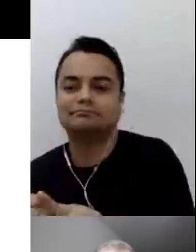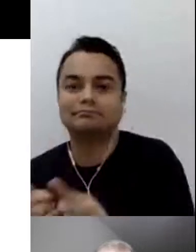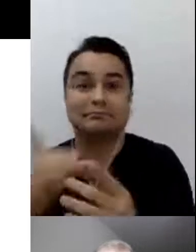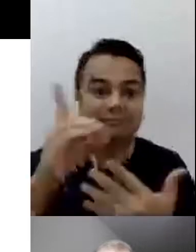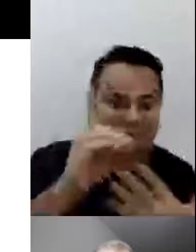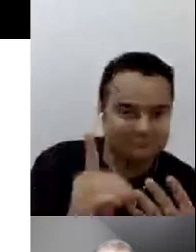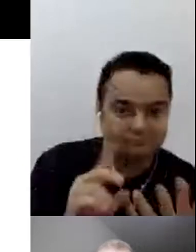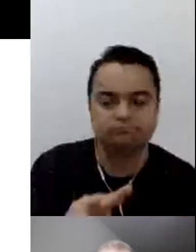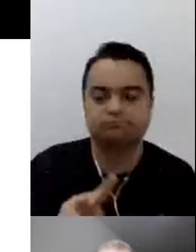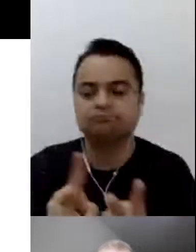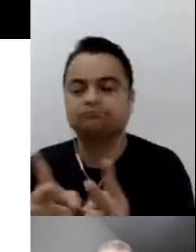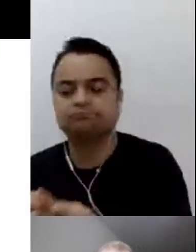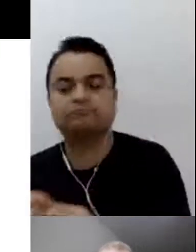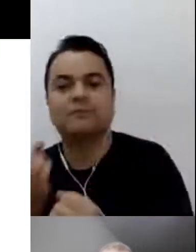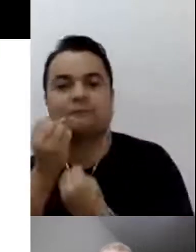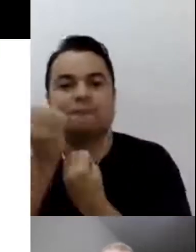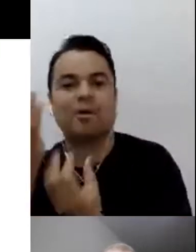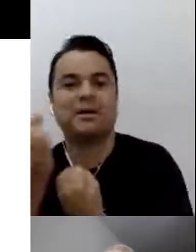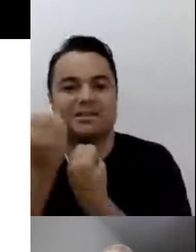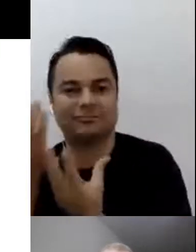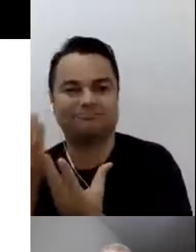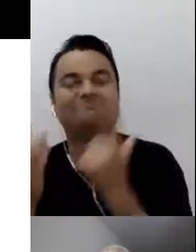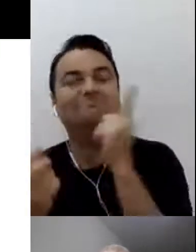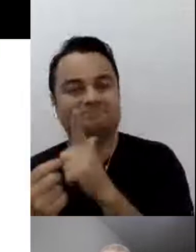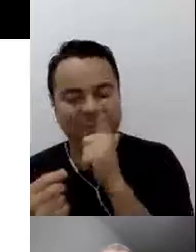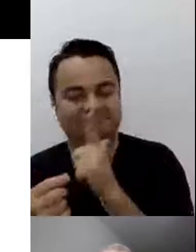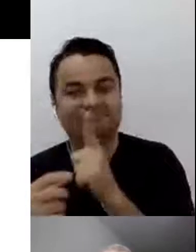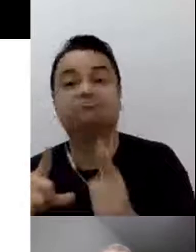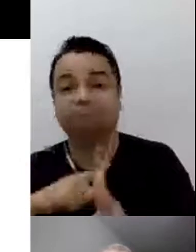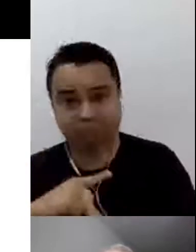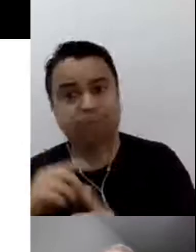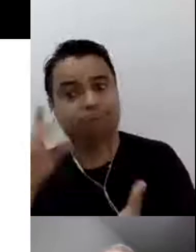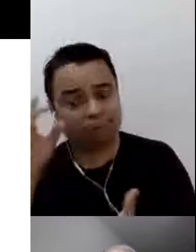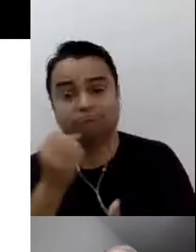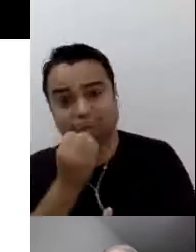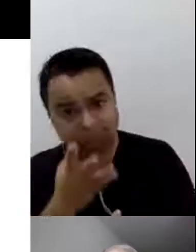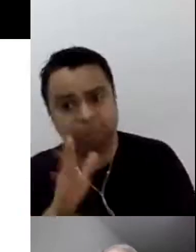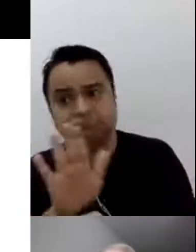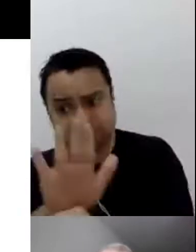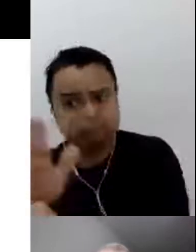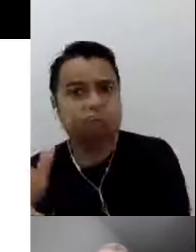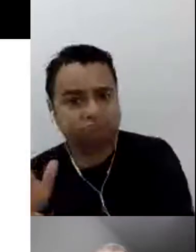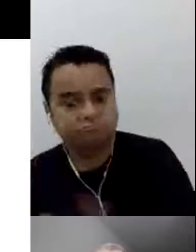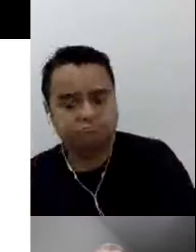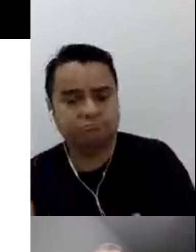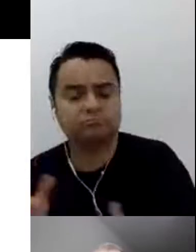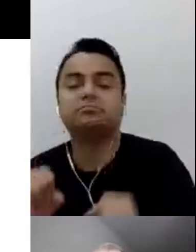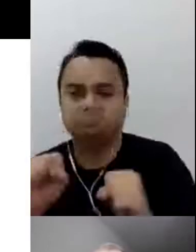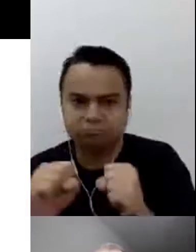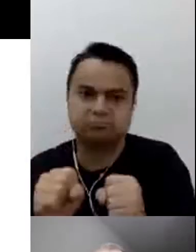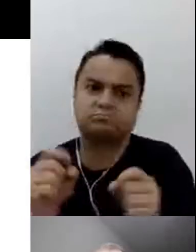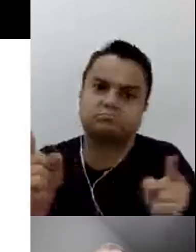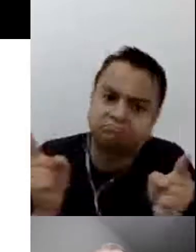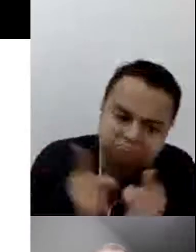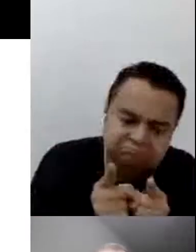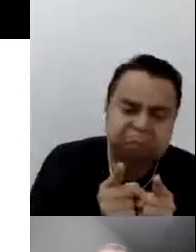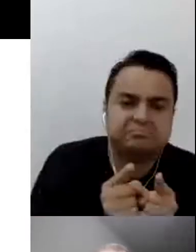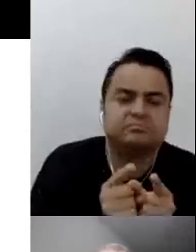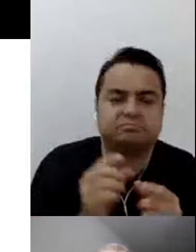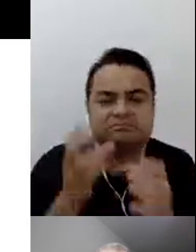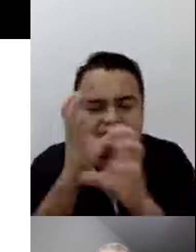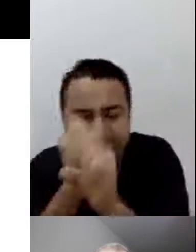Essa informação ela é organizada, estruturada, categorizada, tem utilidade, é condensada, pode ser calculada.